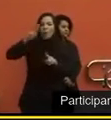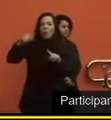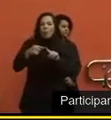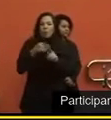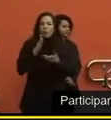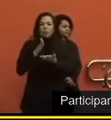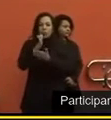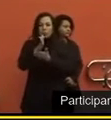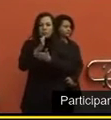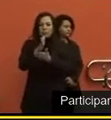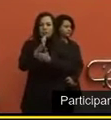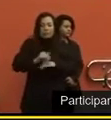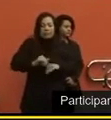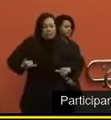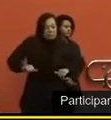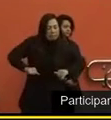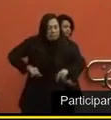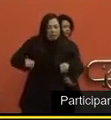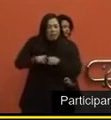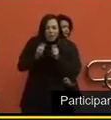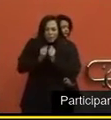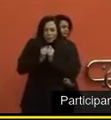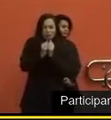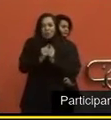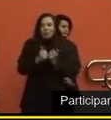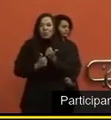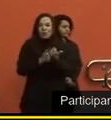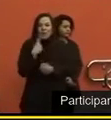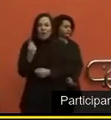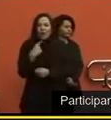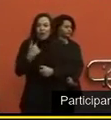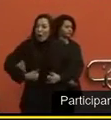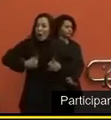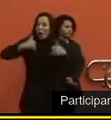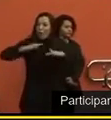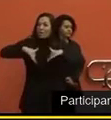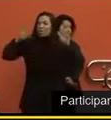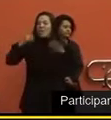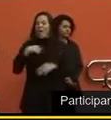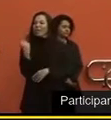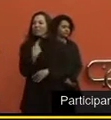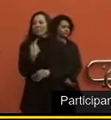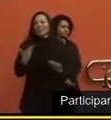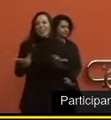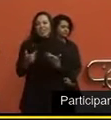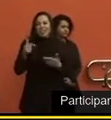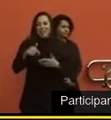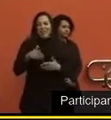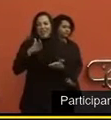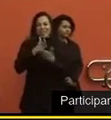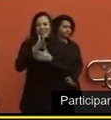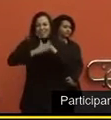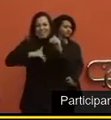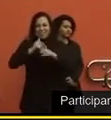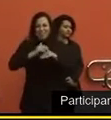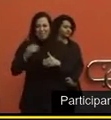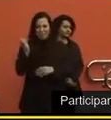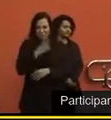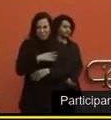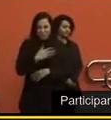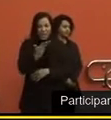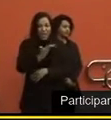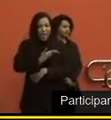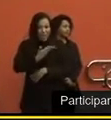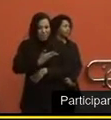aprovação, que sofreram e torceram, e estão orgulhosos e até mais felizes do que nós mesmos com essa posse.